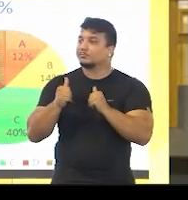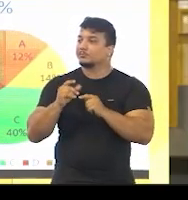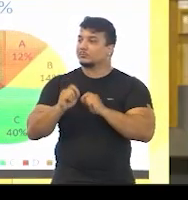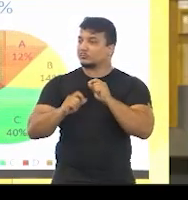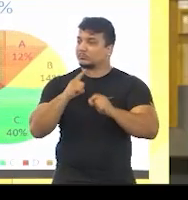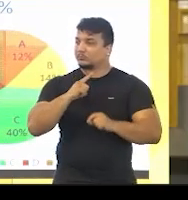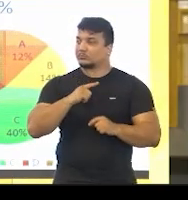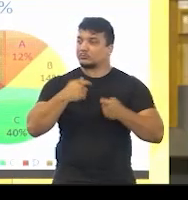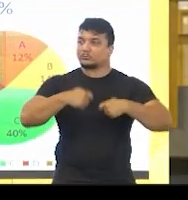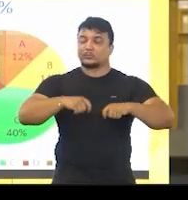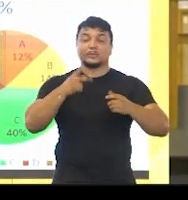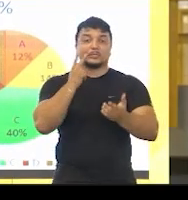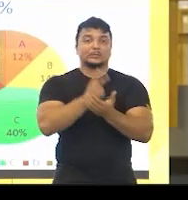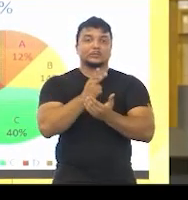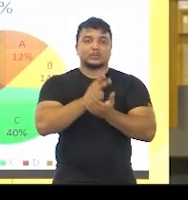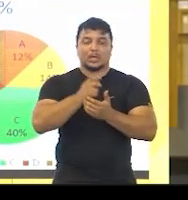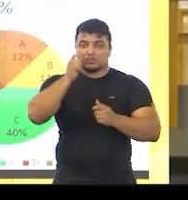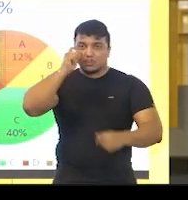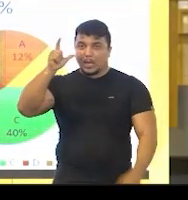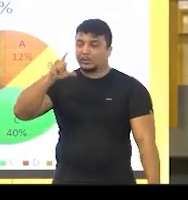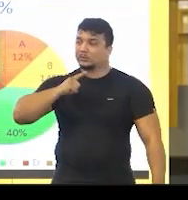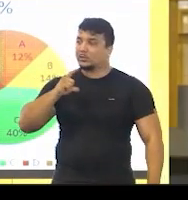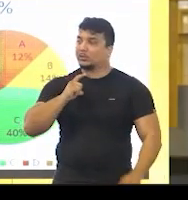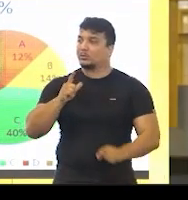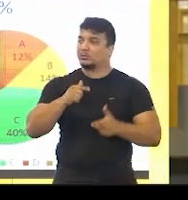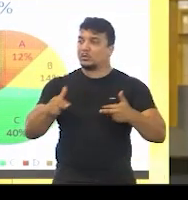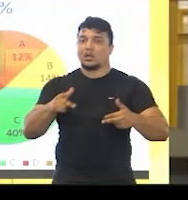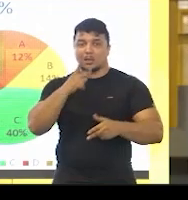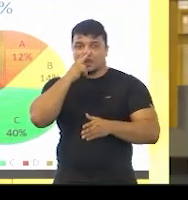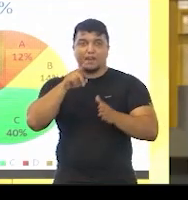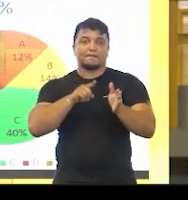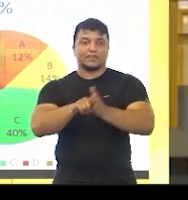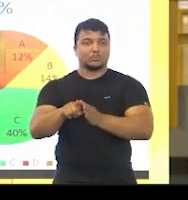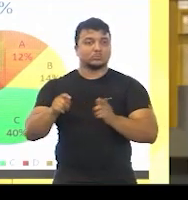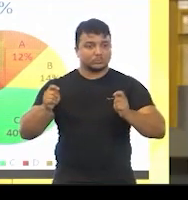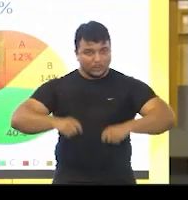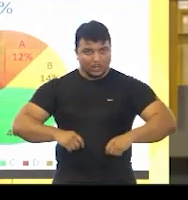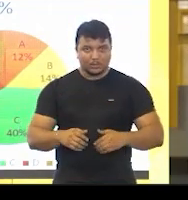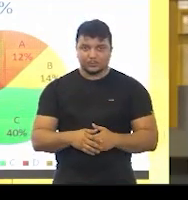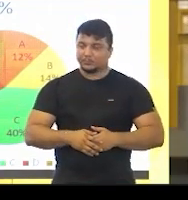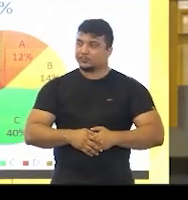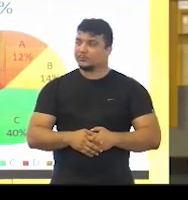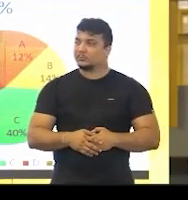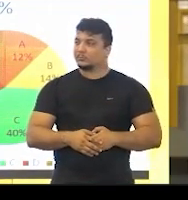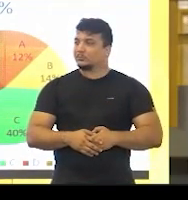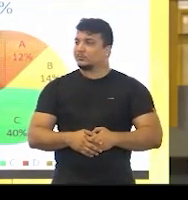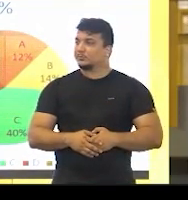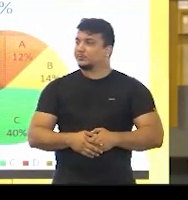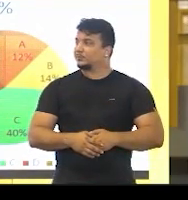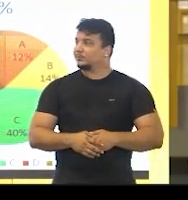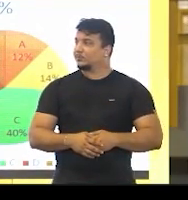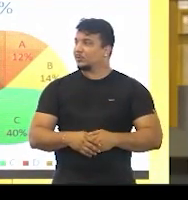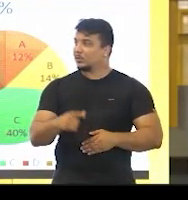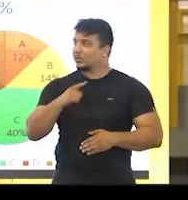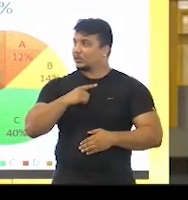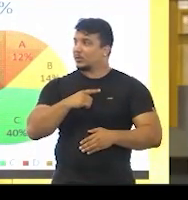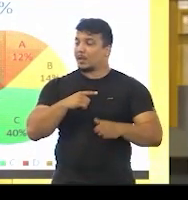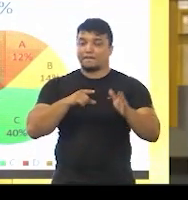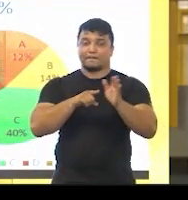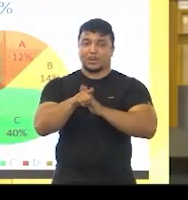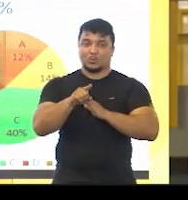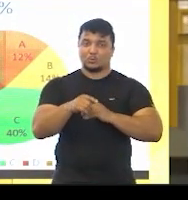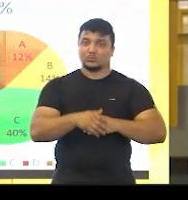Então a gente tem sempre que ficar ligado àquilo que o comando ele exige da gente, tá? E aí, ó, essa